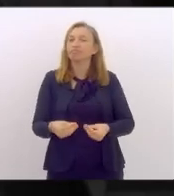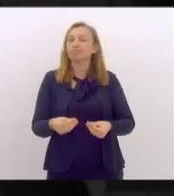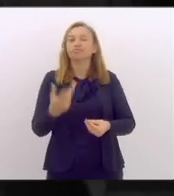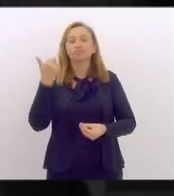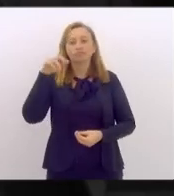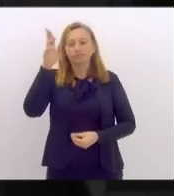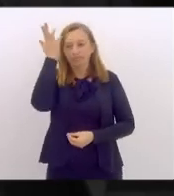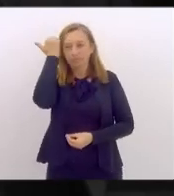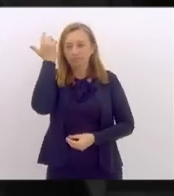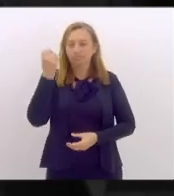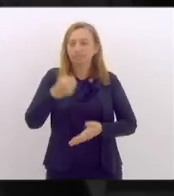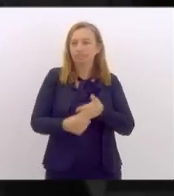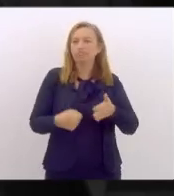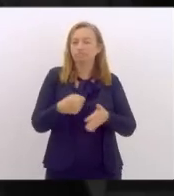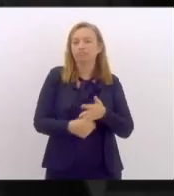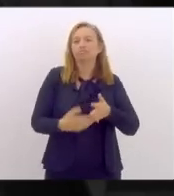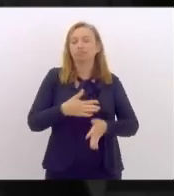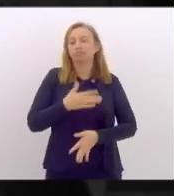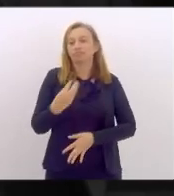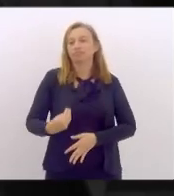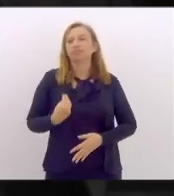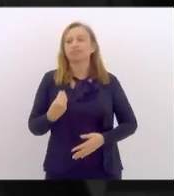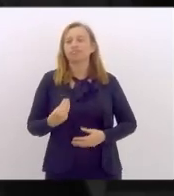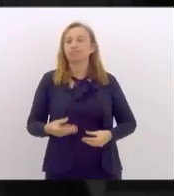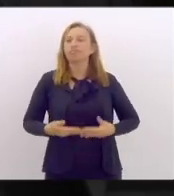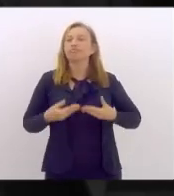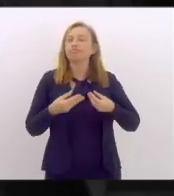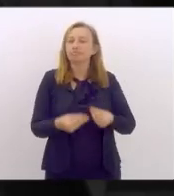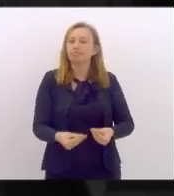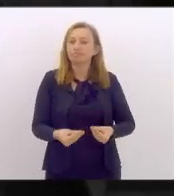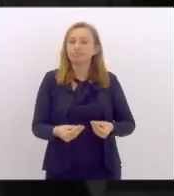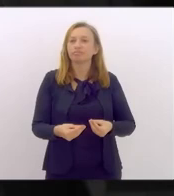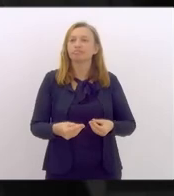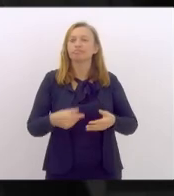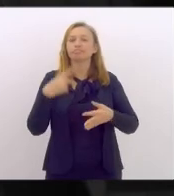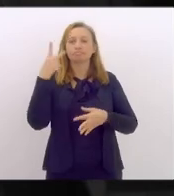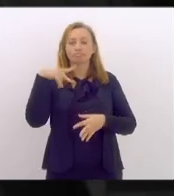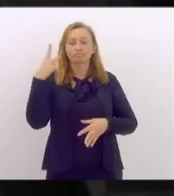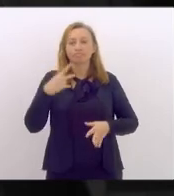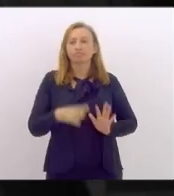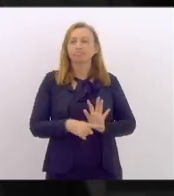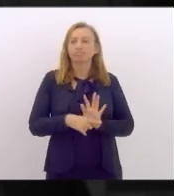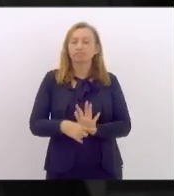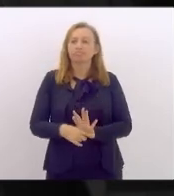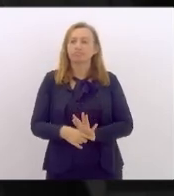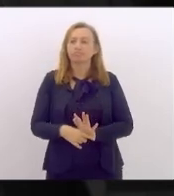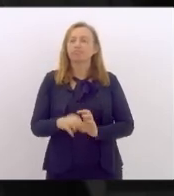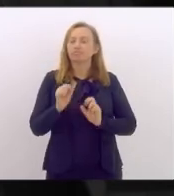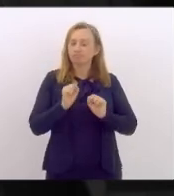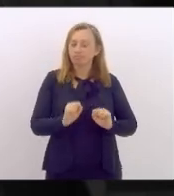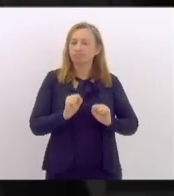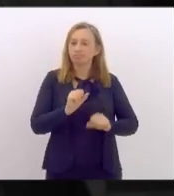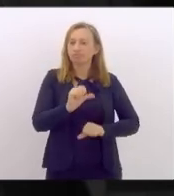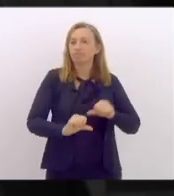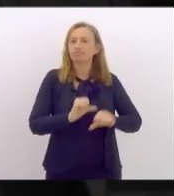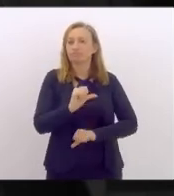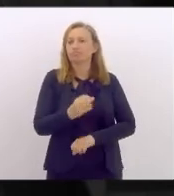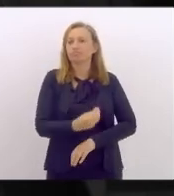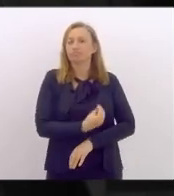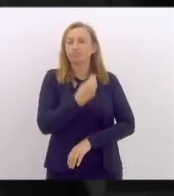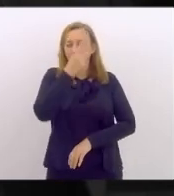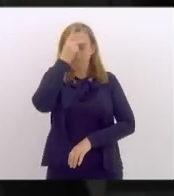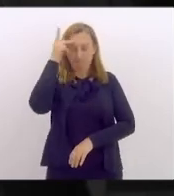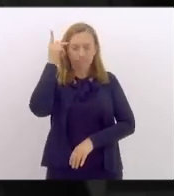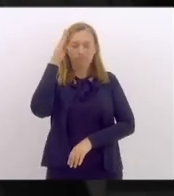Omar a luta da minha vida eu me entreguei a política para tentar contribuir o máximo possível para transformar a vida das pessoas